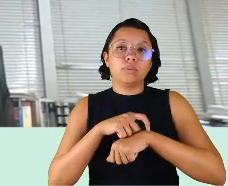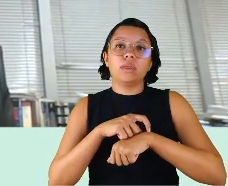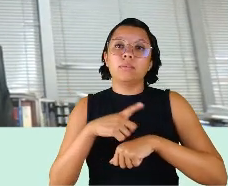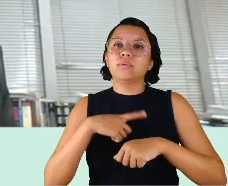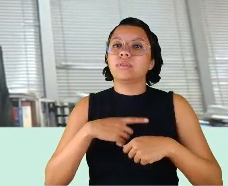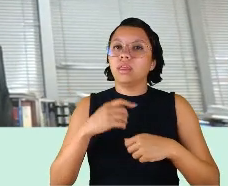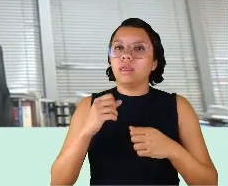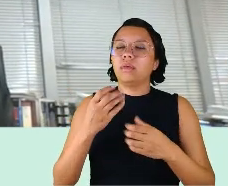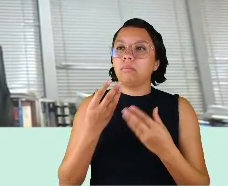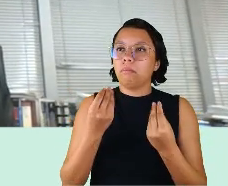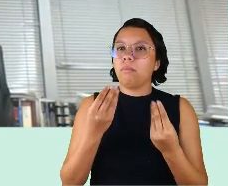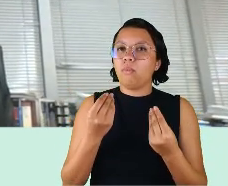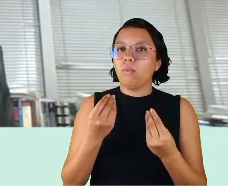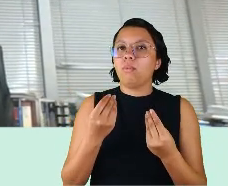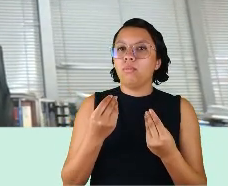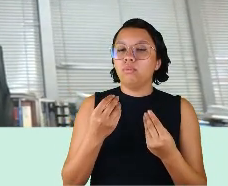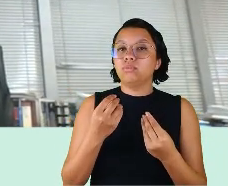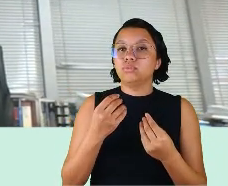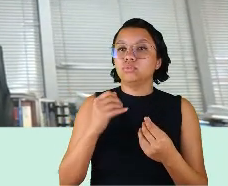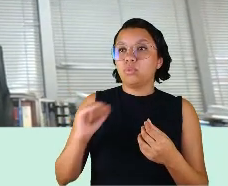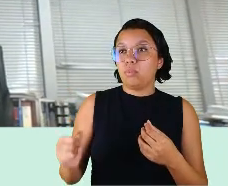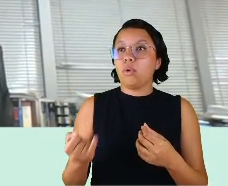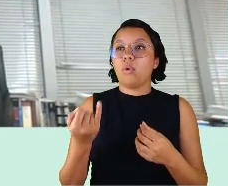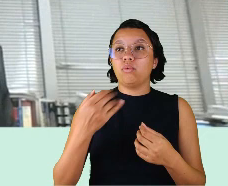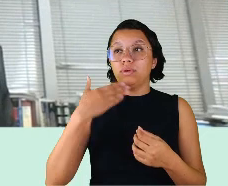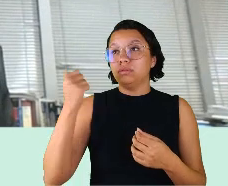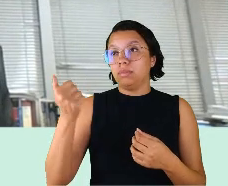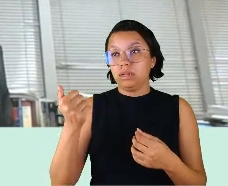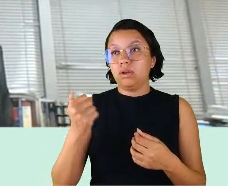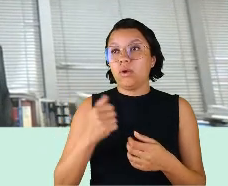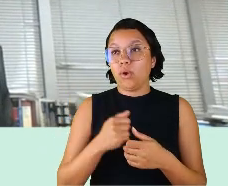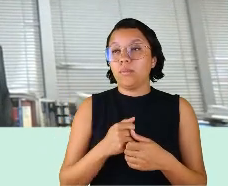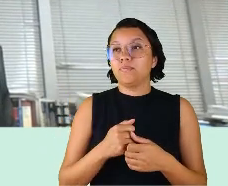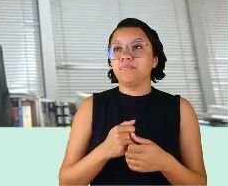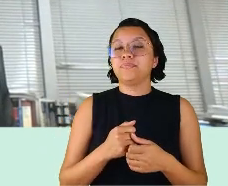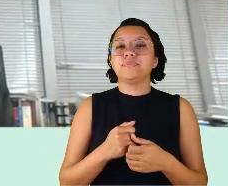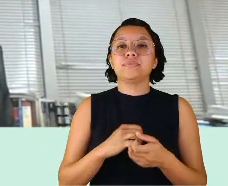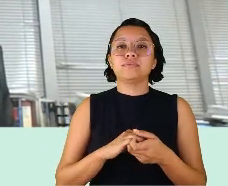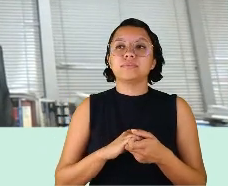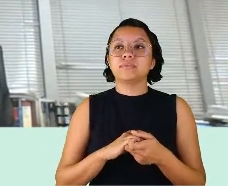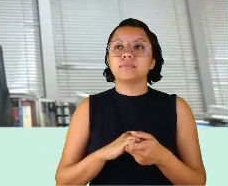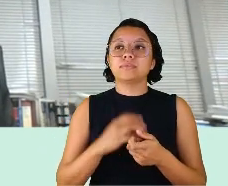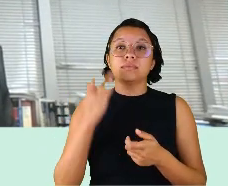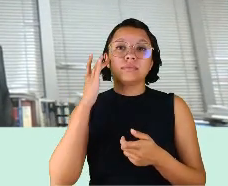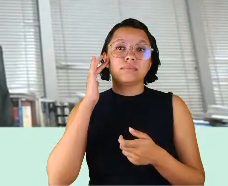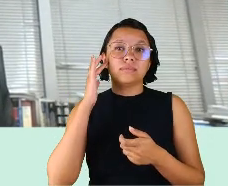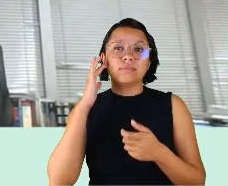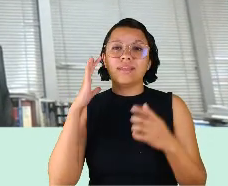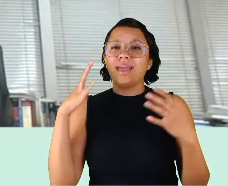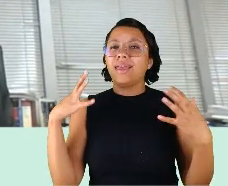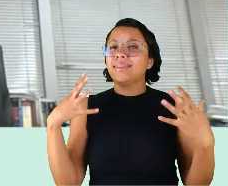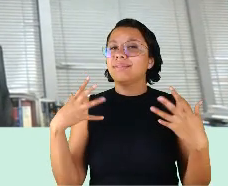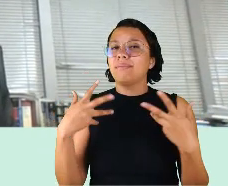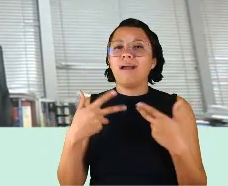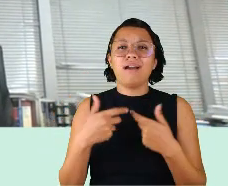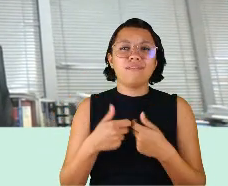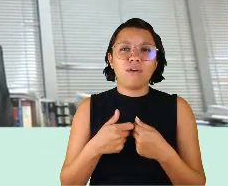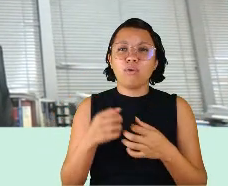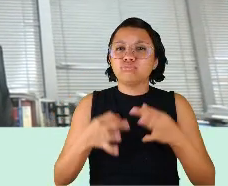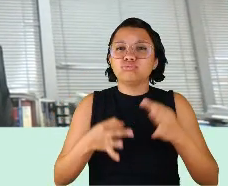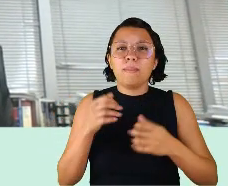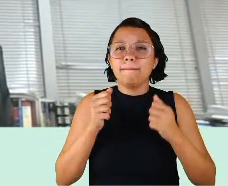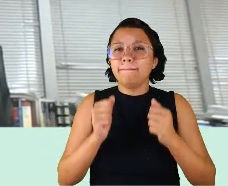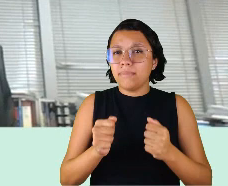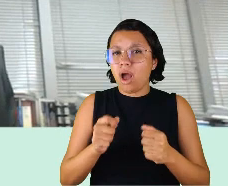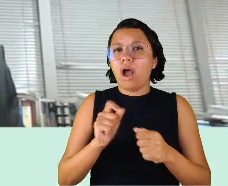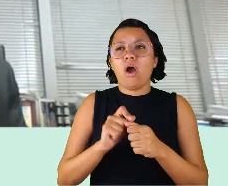mais para todos, não é? Que a nossa corregetora diz disso. Eu acho excelente que o juiz pode fazer isso,